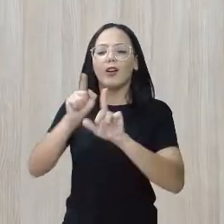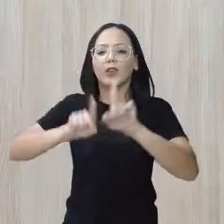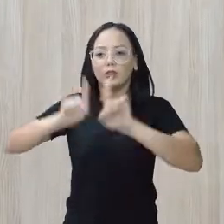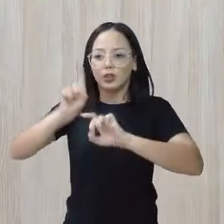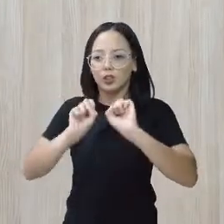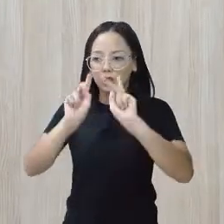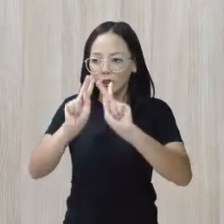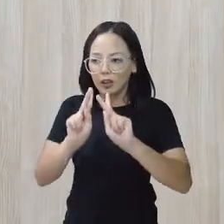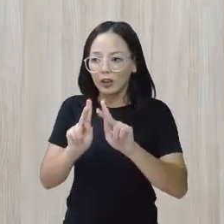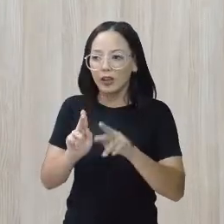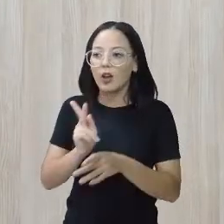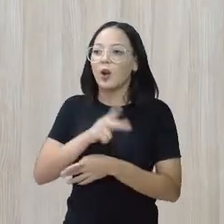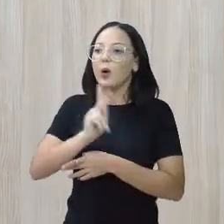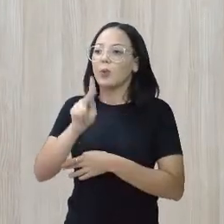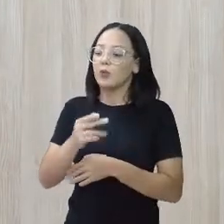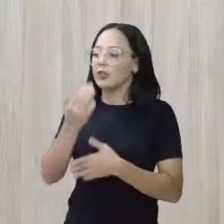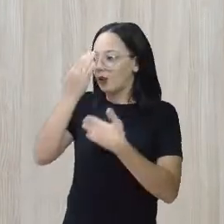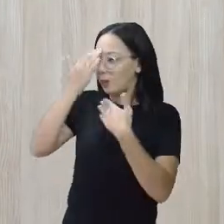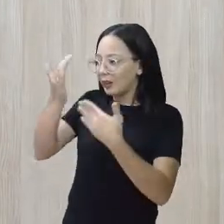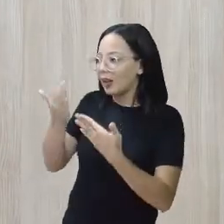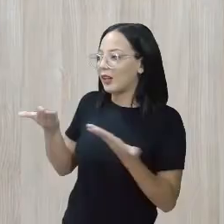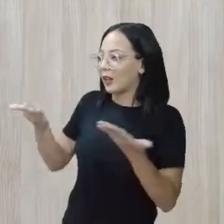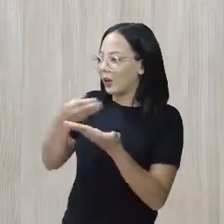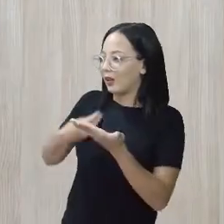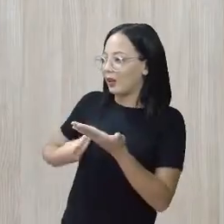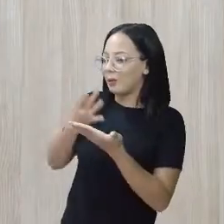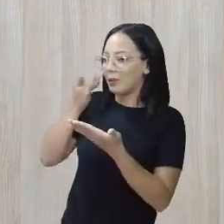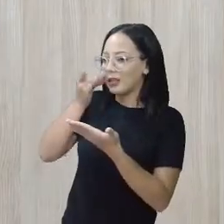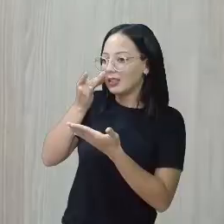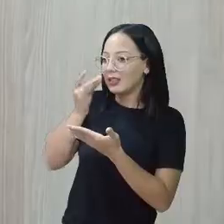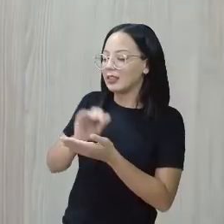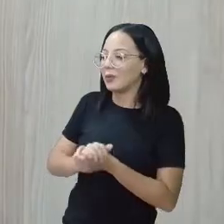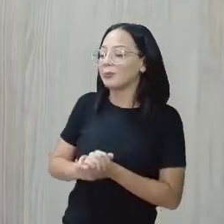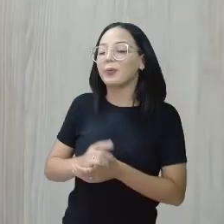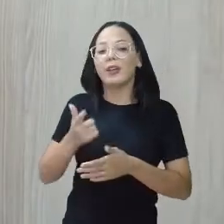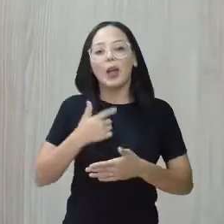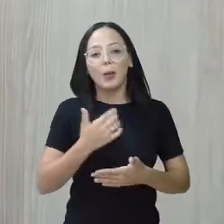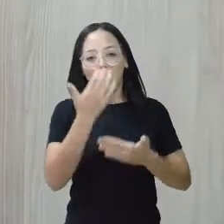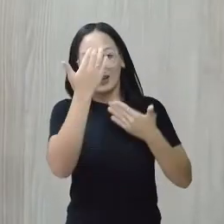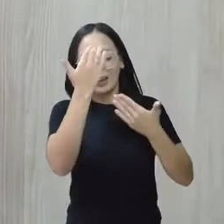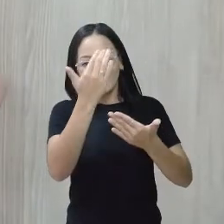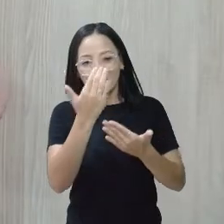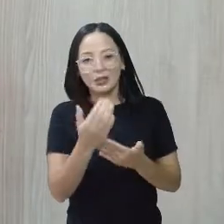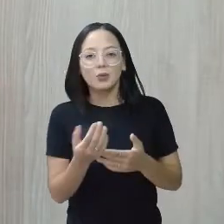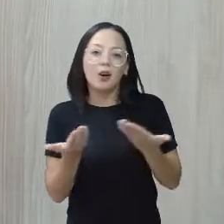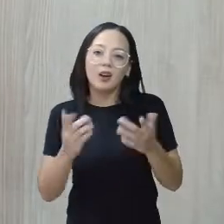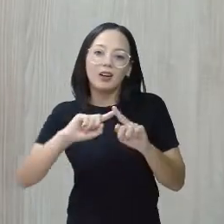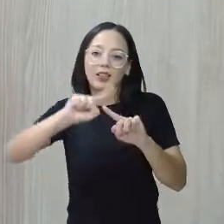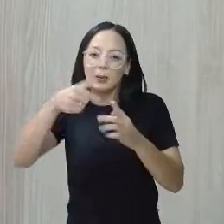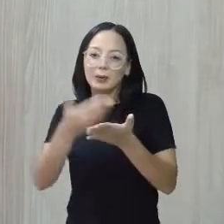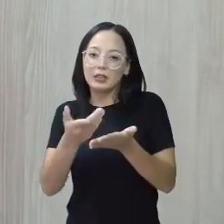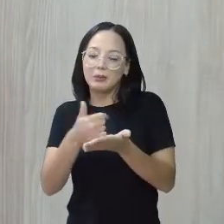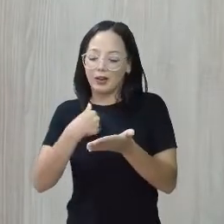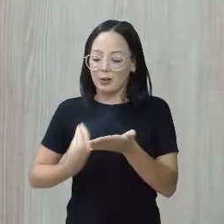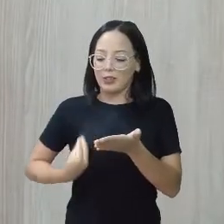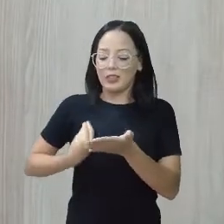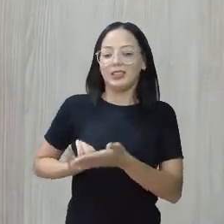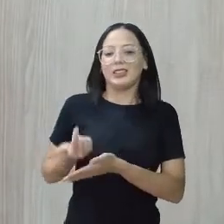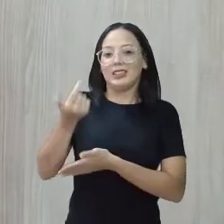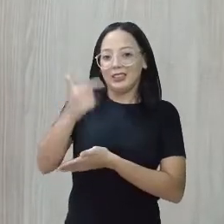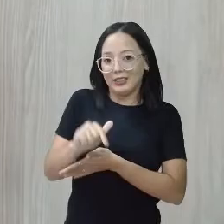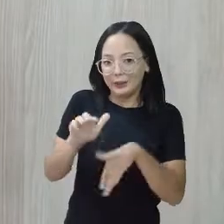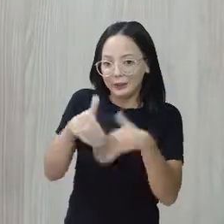tá certo? Professor Heleno, muito obrigado pela sua presença. Eu que agradeço, Briane. Quem sabe na próxima eu não estou aqui de novo. Não é